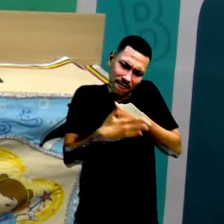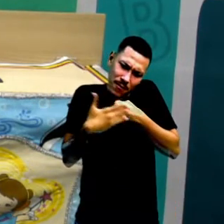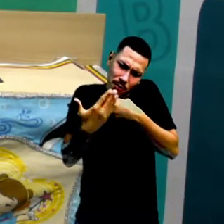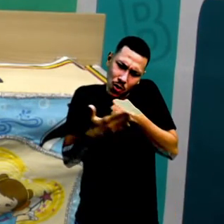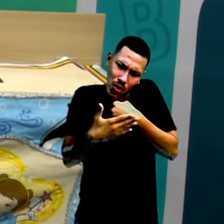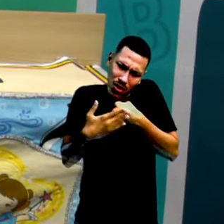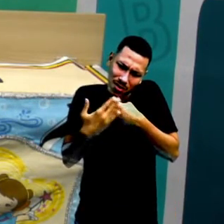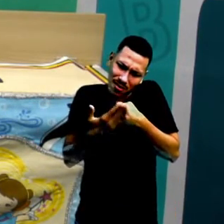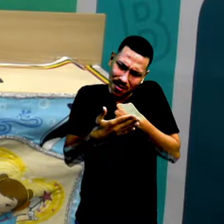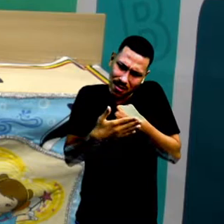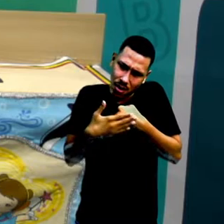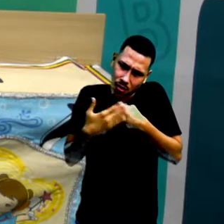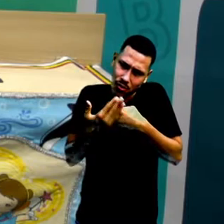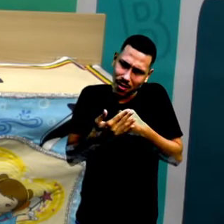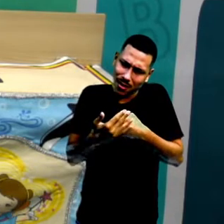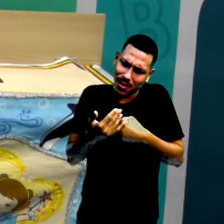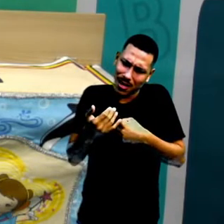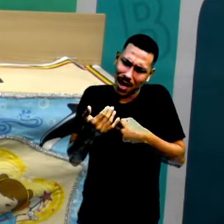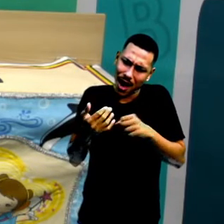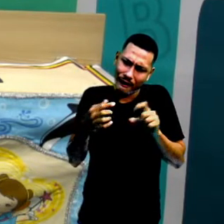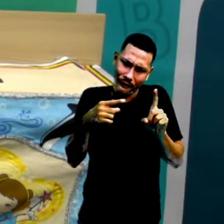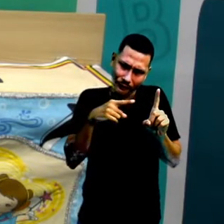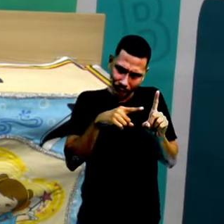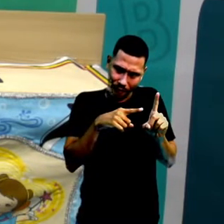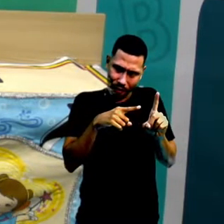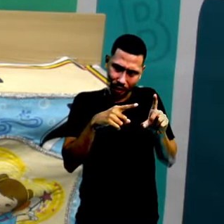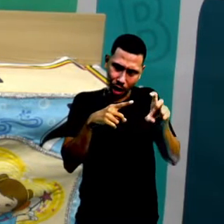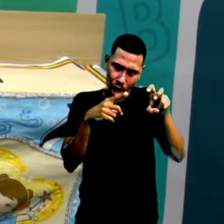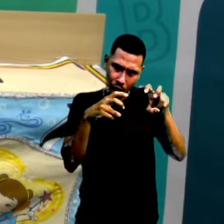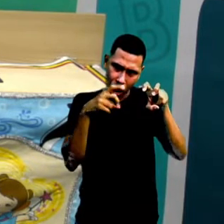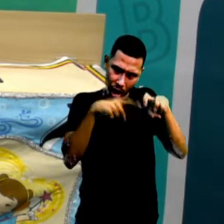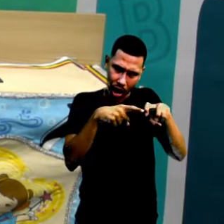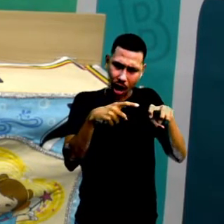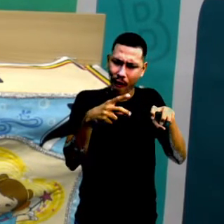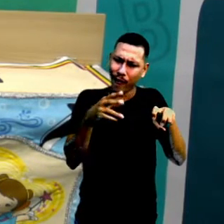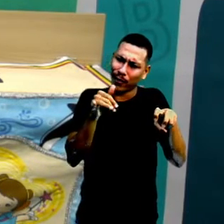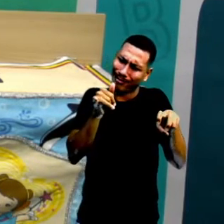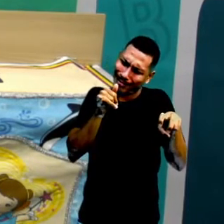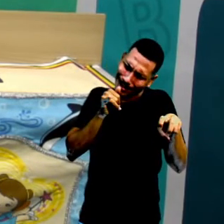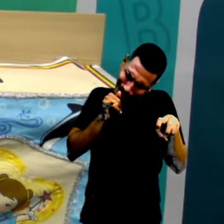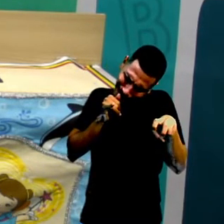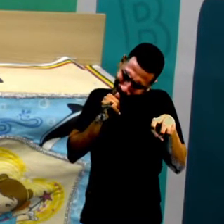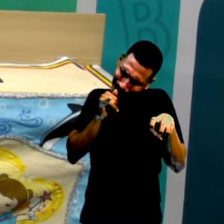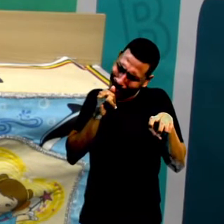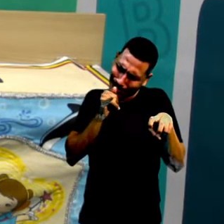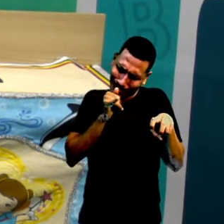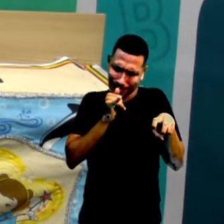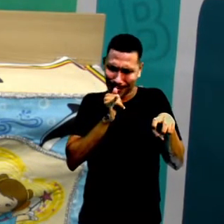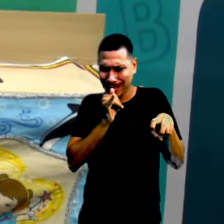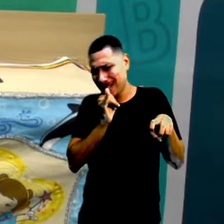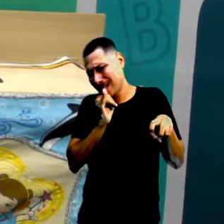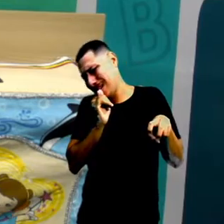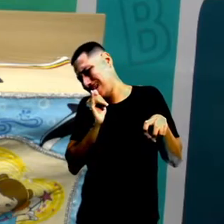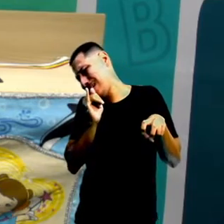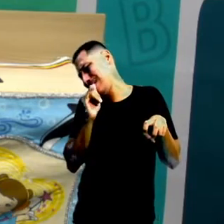triste tão triste lá no cantinho leiturinha